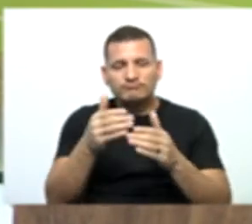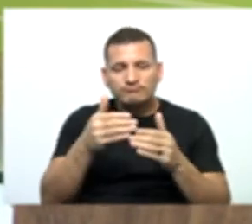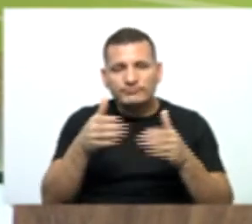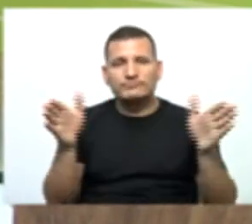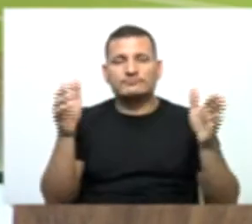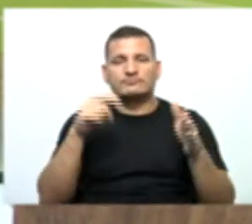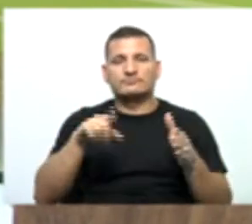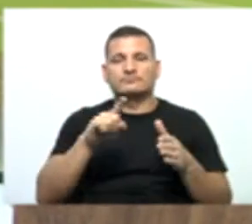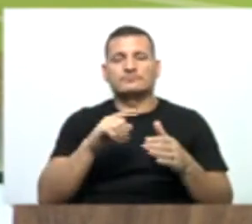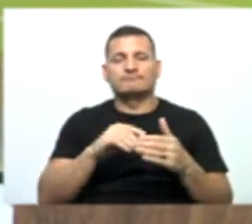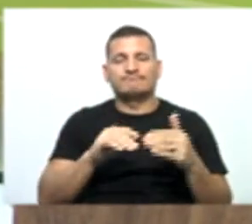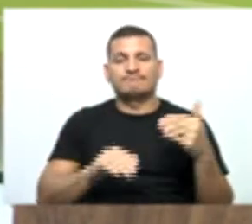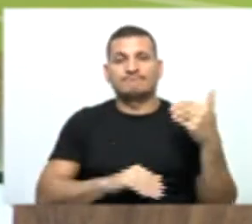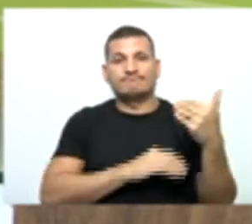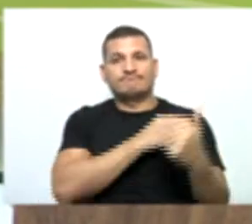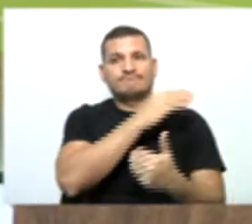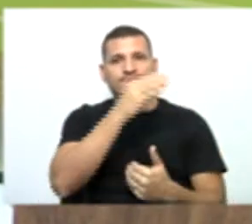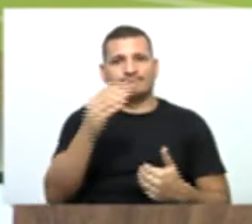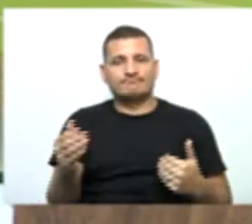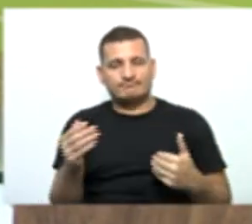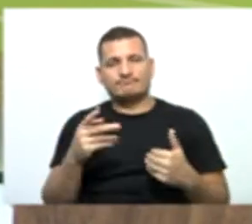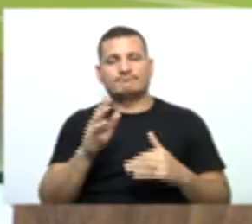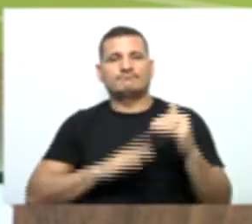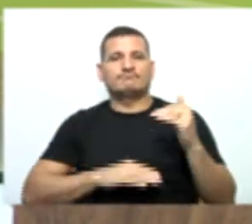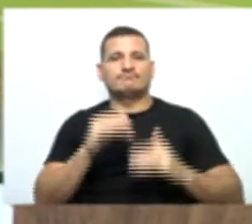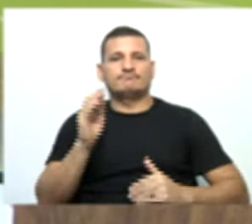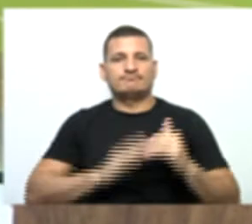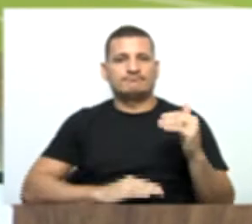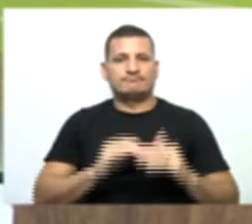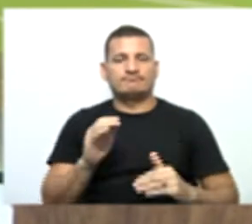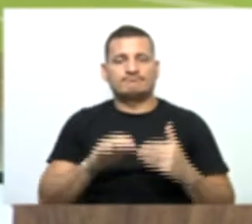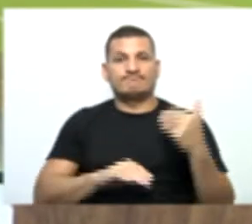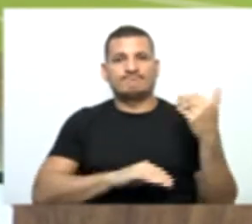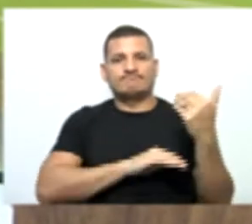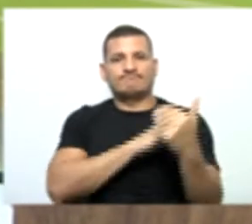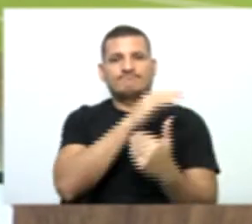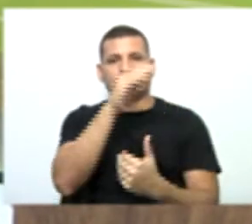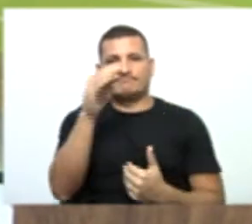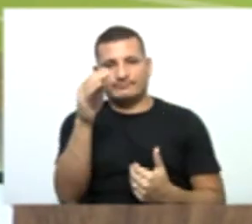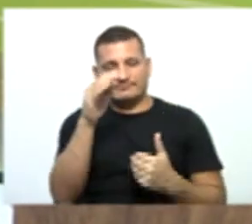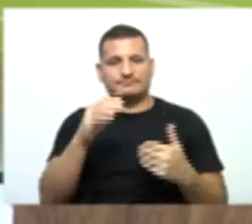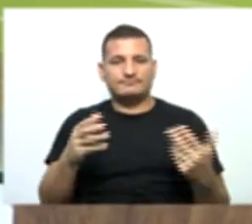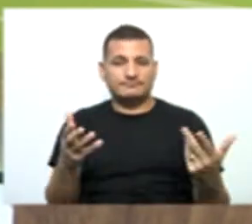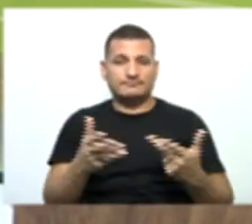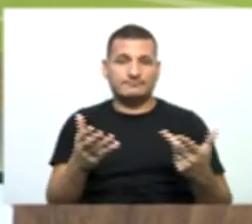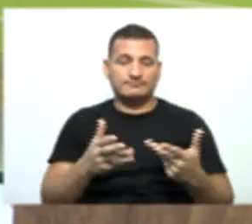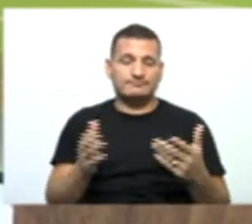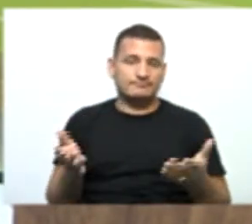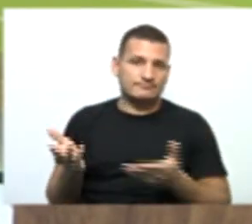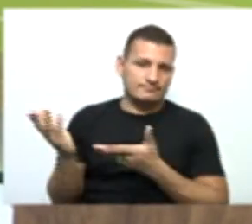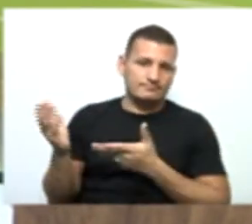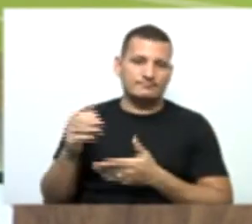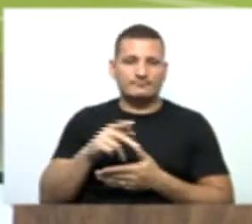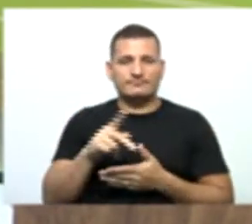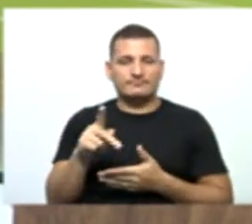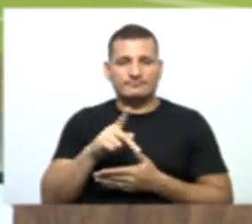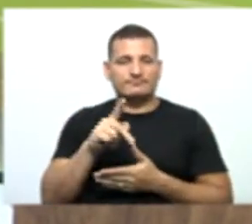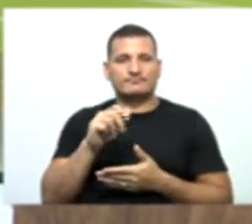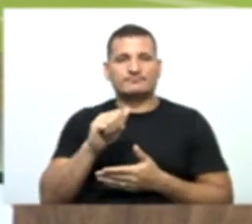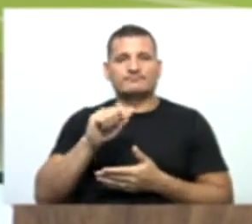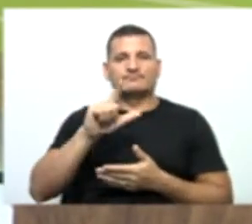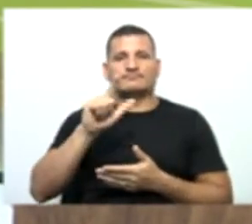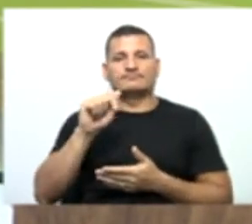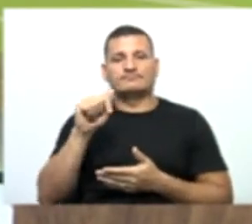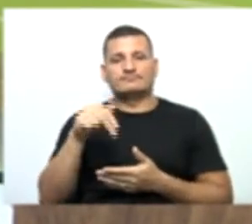um longo passo na carreira de vocês. E agora eu passo para o professor Alan, que ele vai